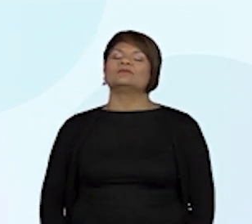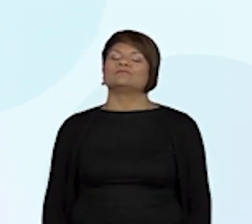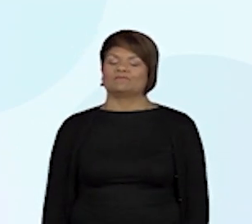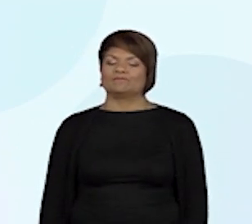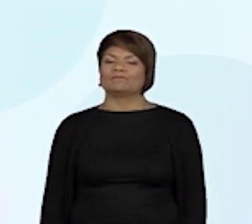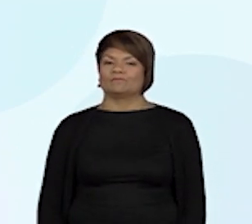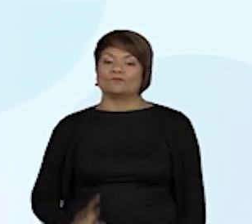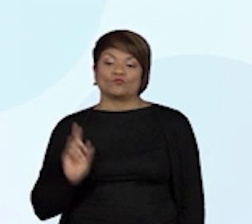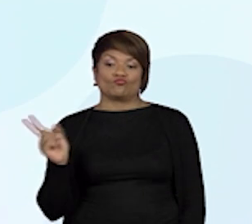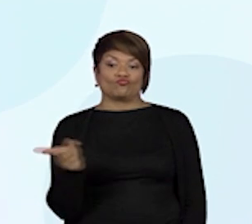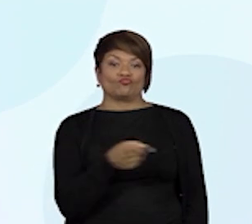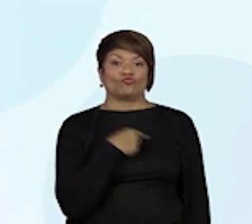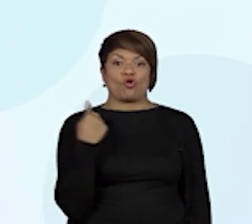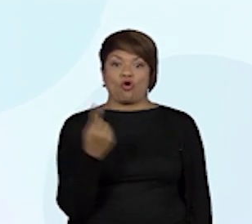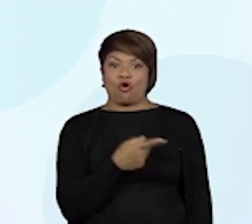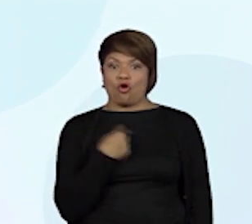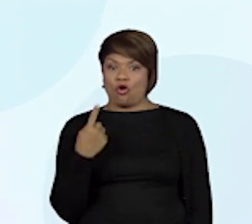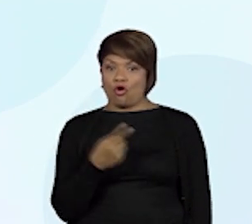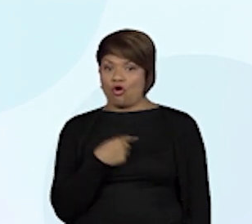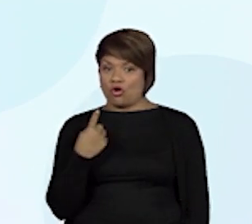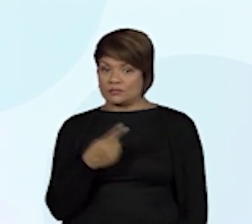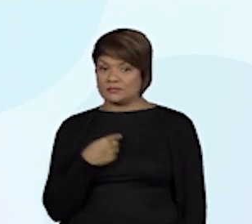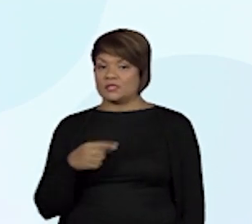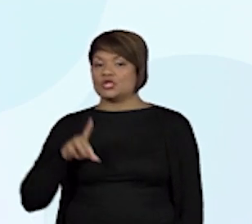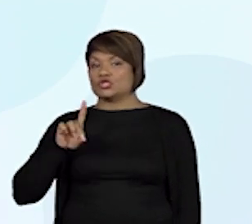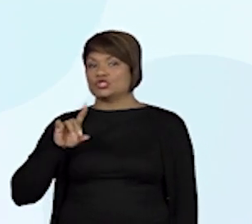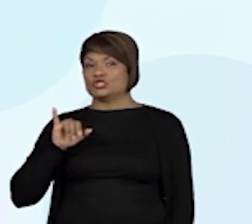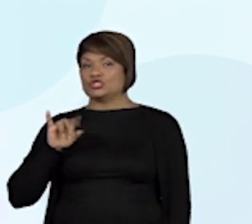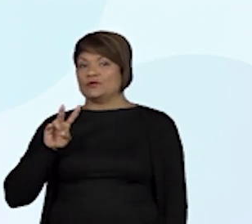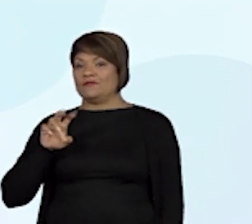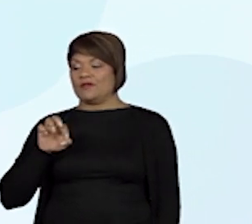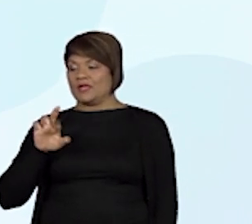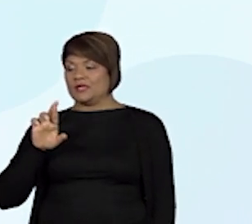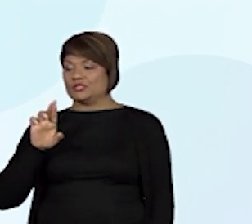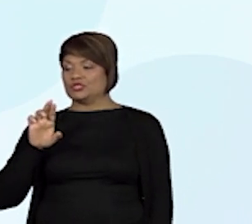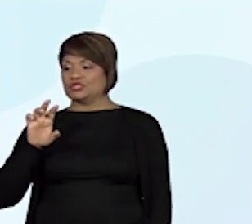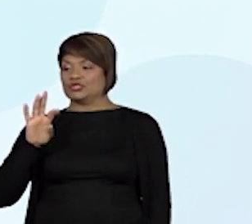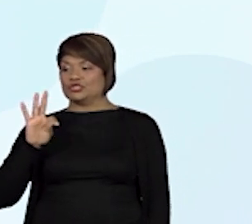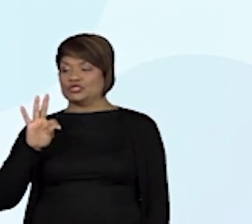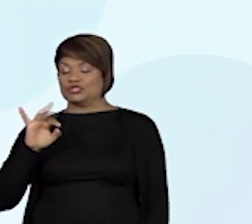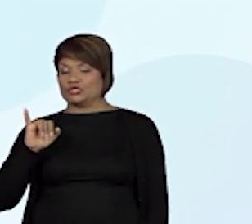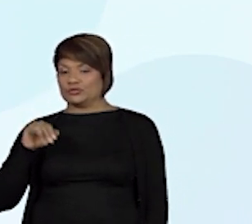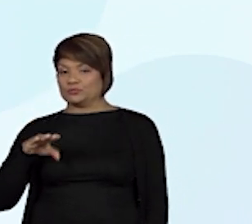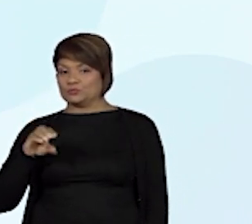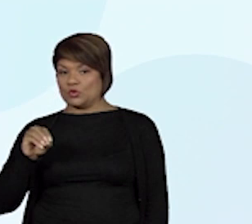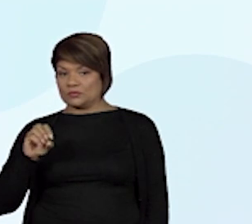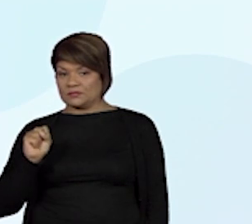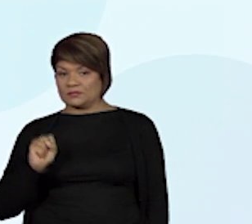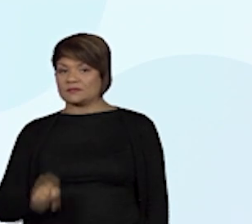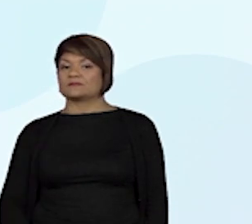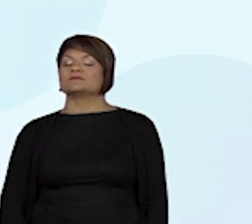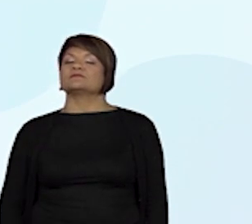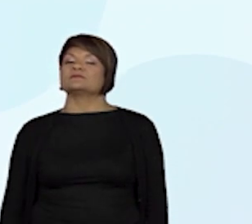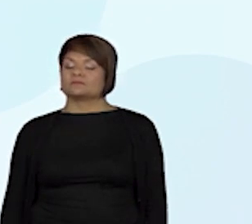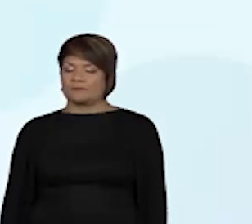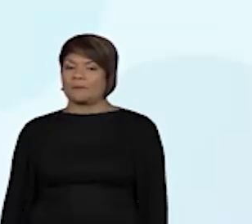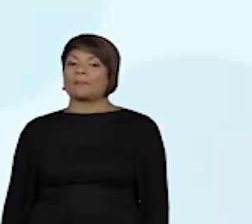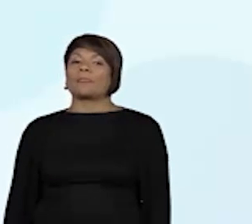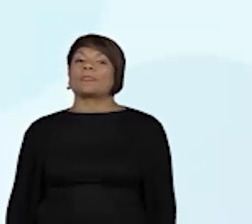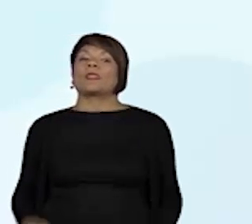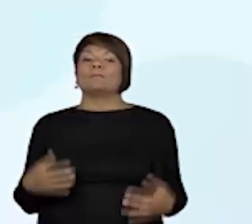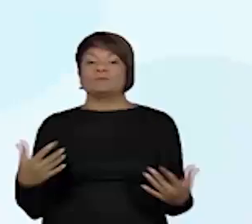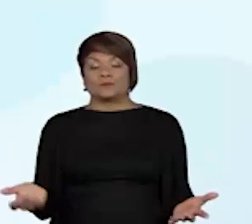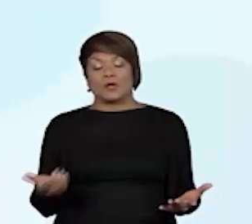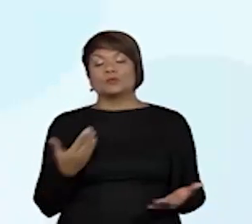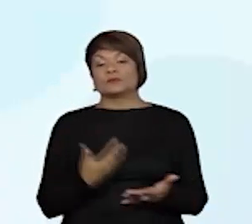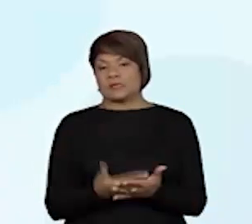ficaria estranha a frase, né, professora? Já tem que concordar tudo. Isso mesmo. Legal, né, pessoal? Então, nossa, essa aula a gente poderia